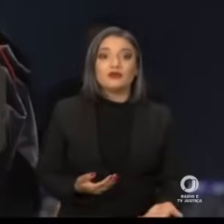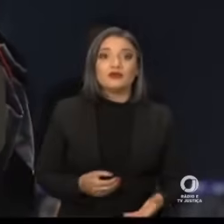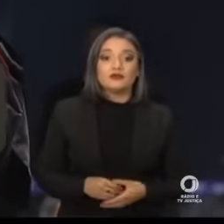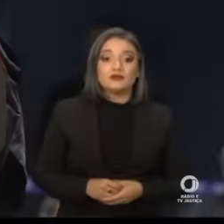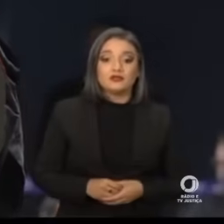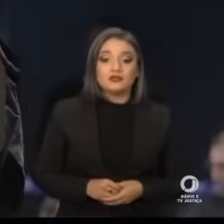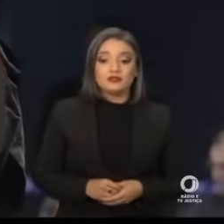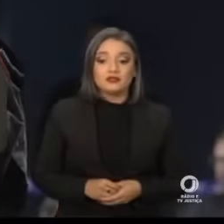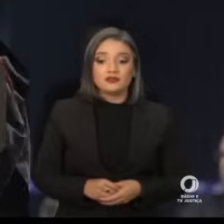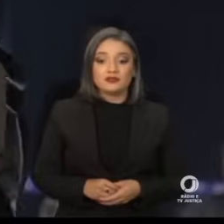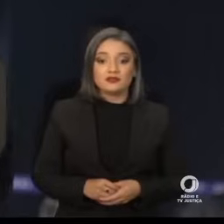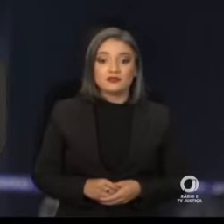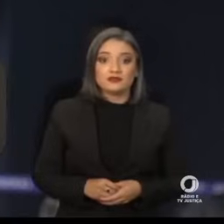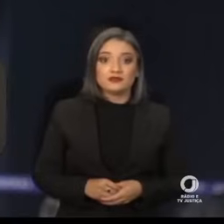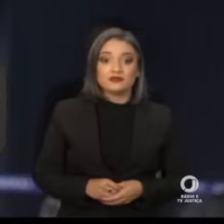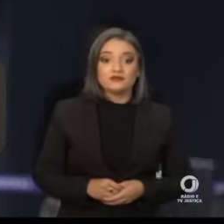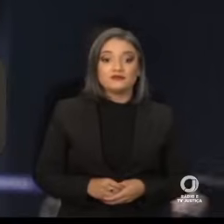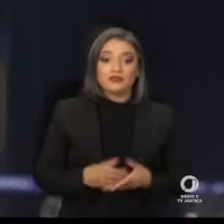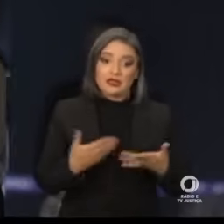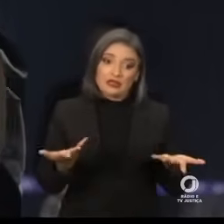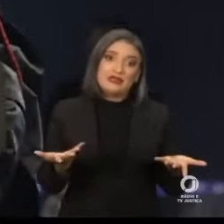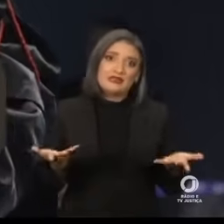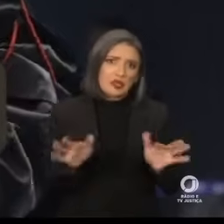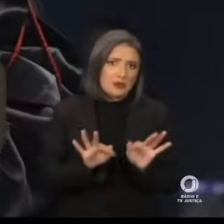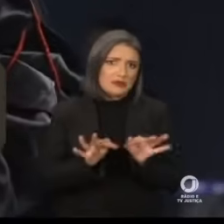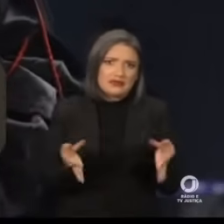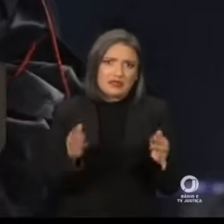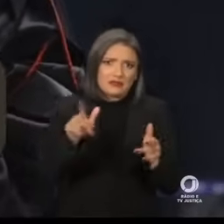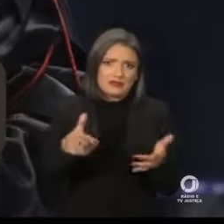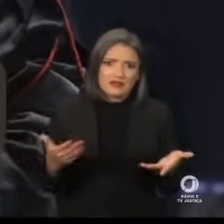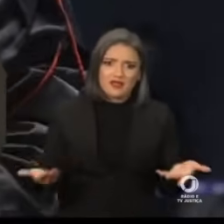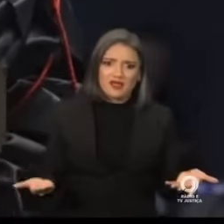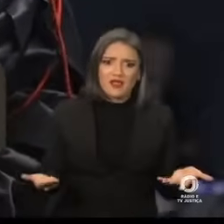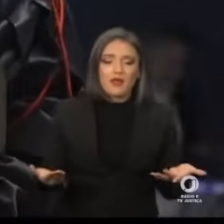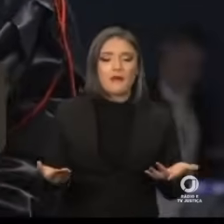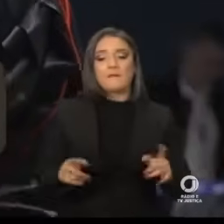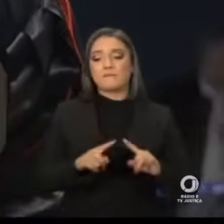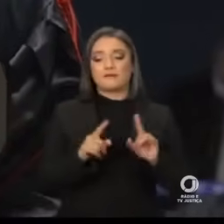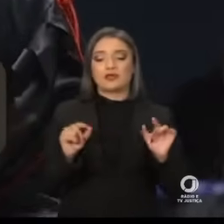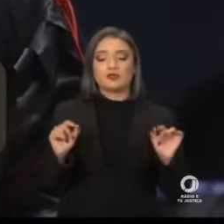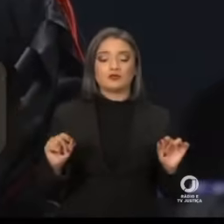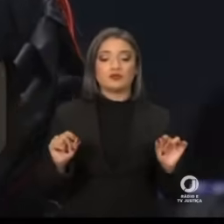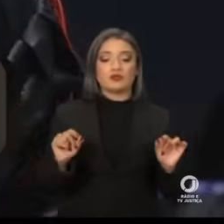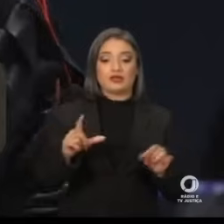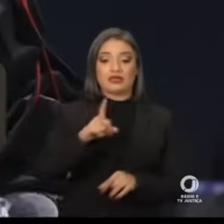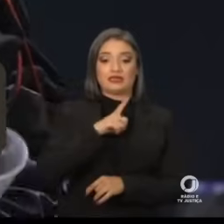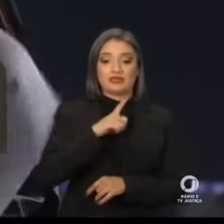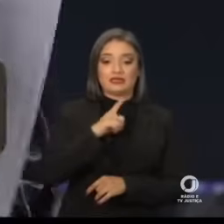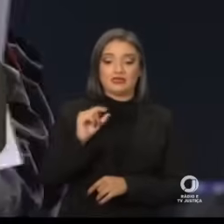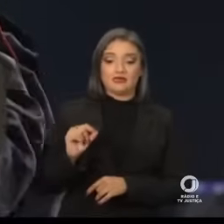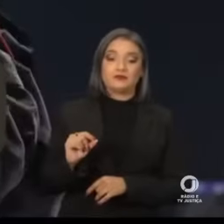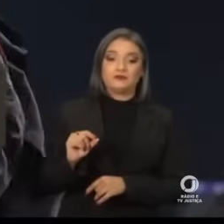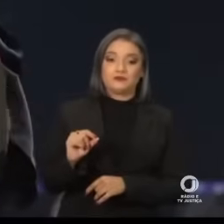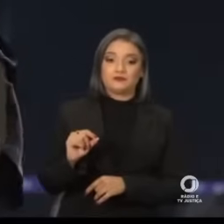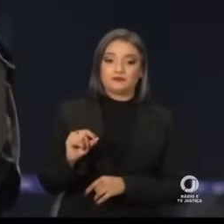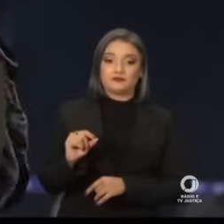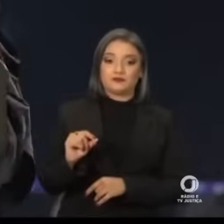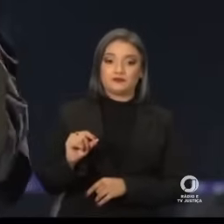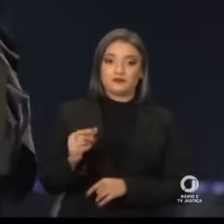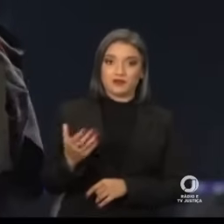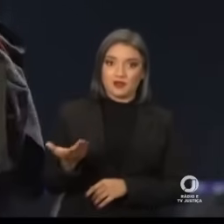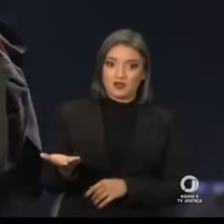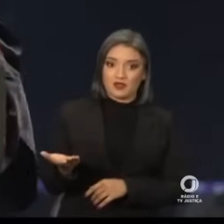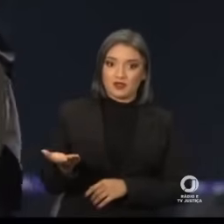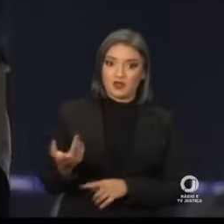confiável. É tão simples quanto isso. E aí, o que temos, na verdade? Porque eu